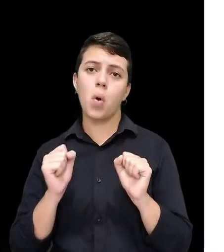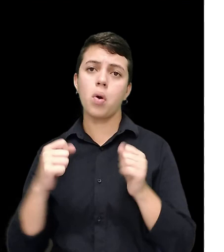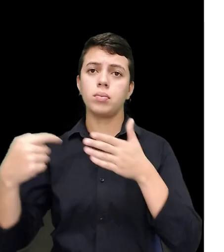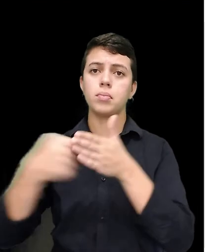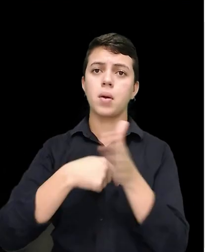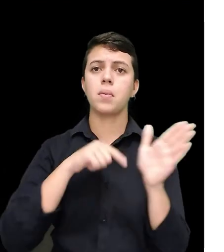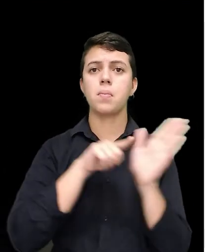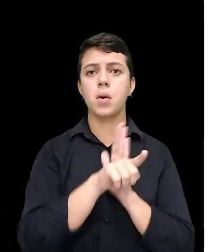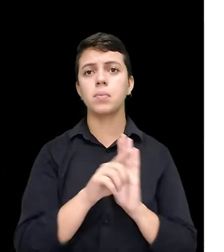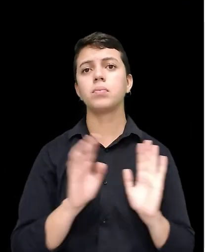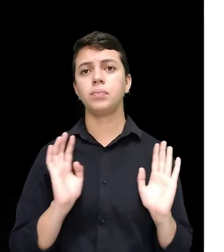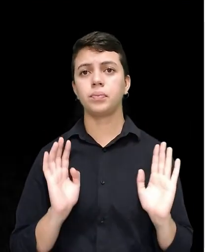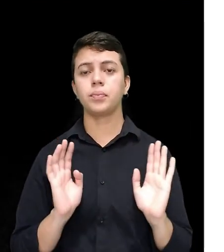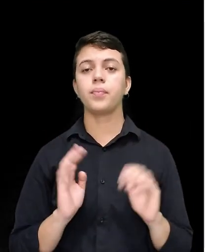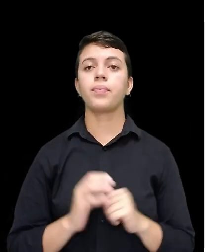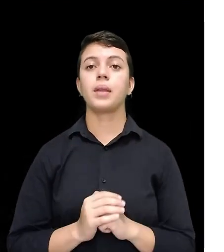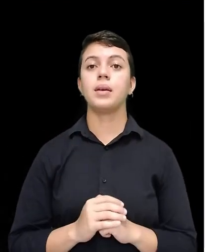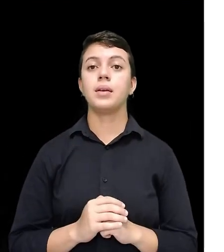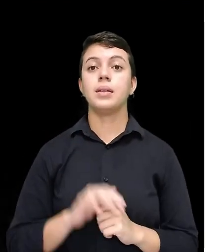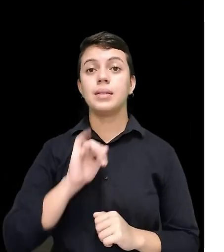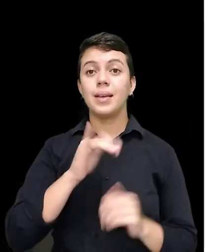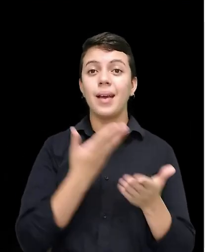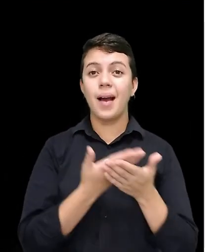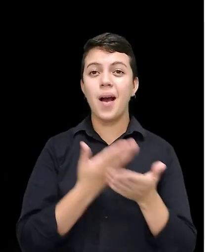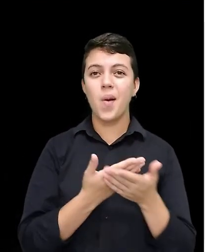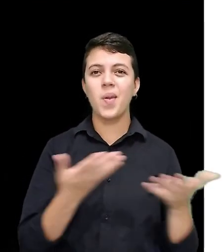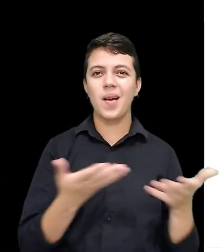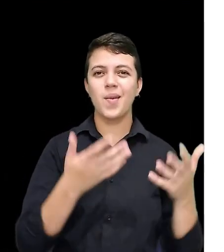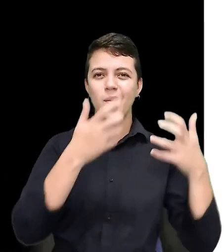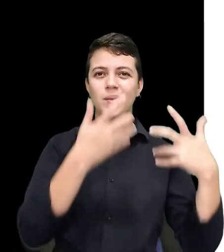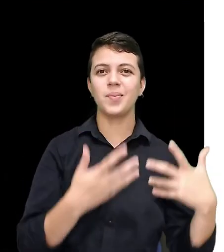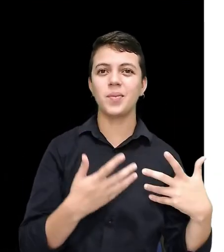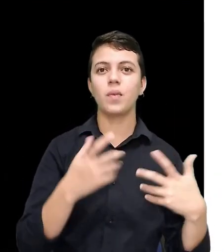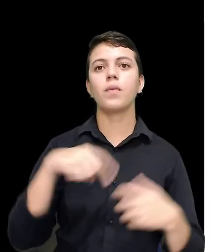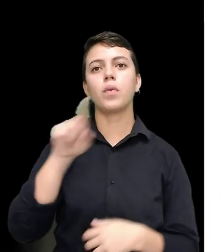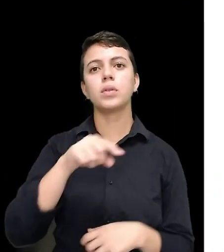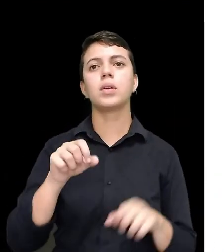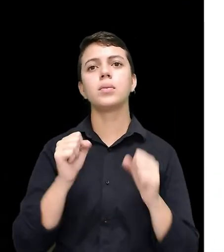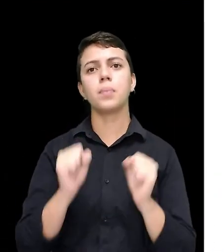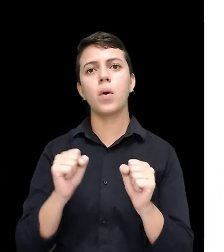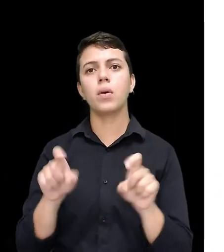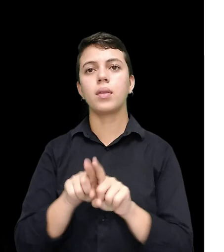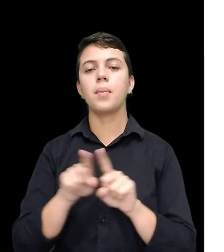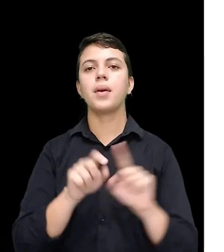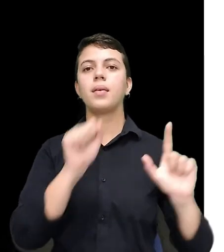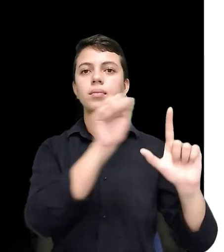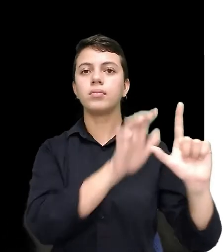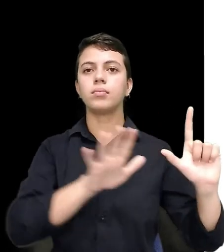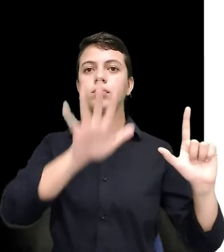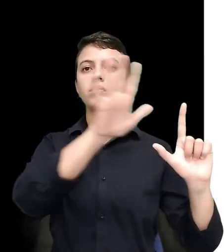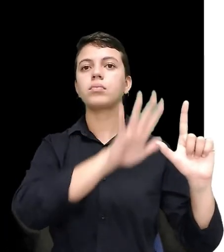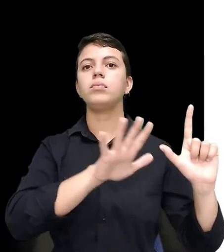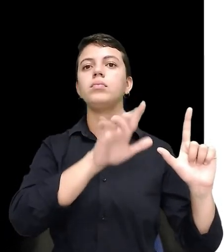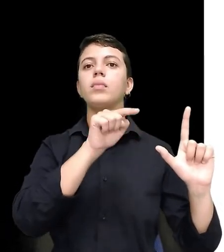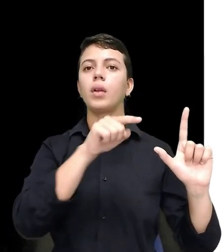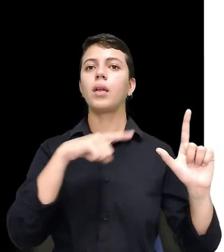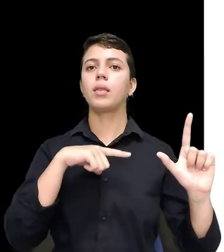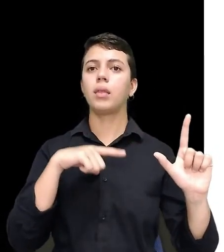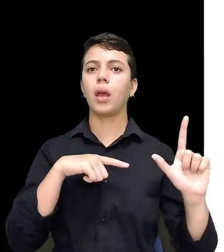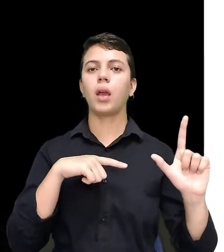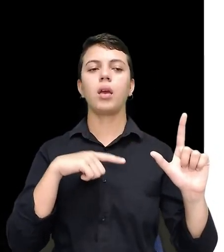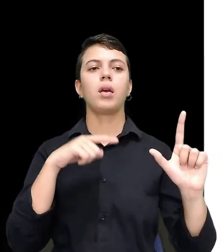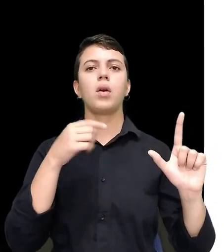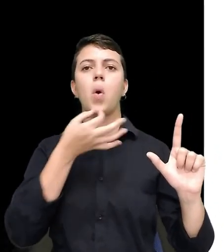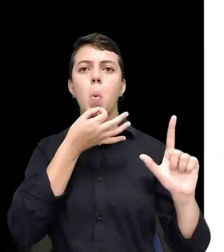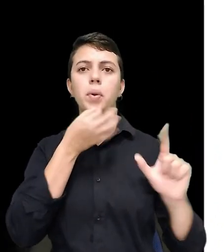tenha alguma questão relacionada à aula de hoje, a gente também pode fazer lá no nosso ambiente virtual, onde